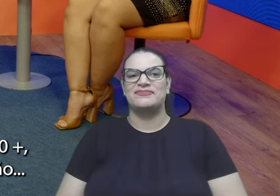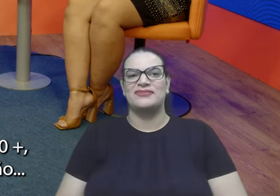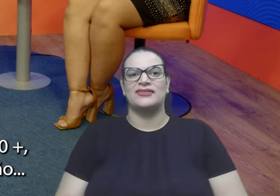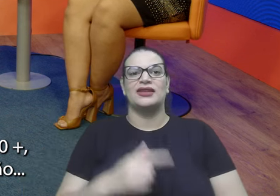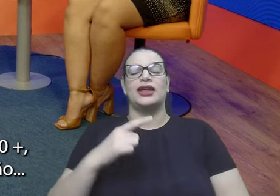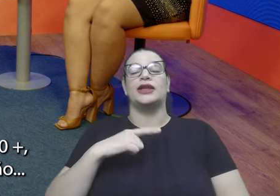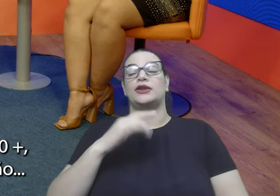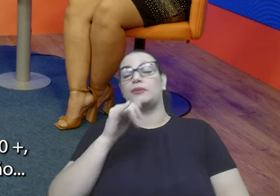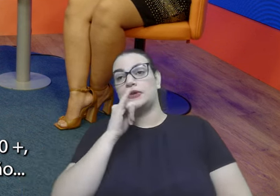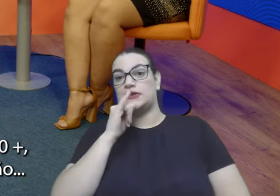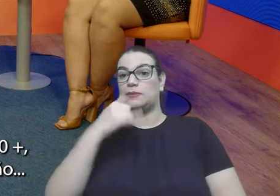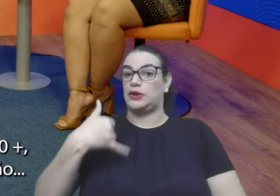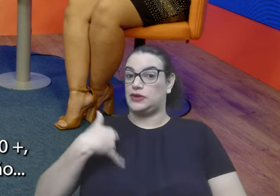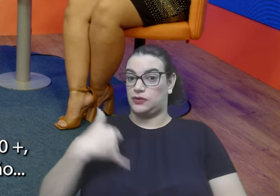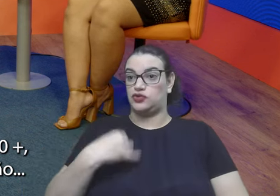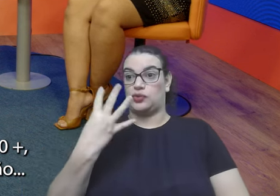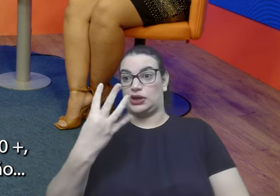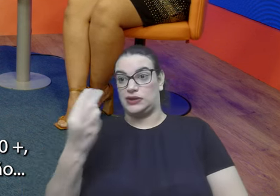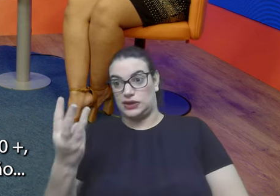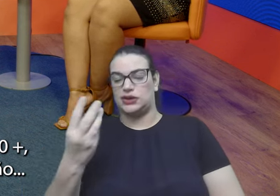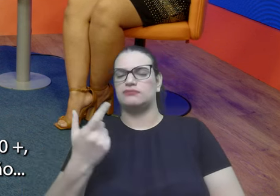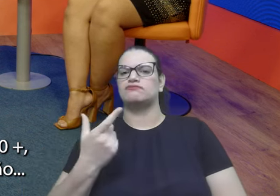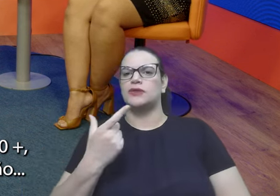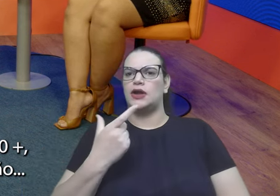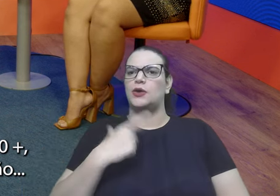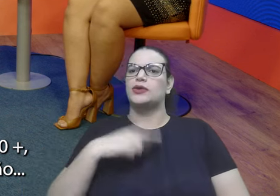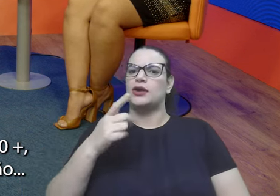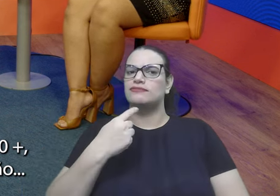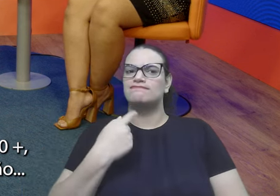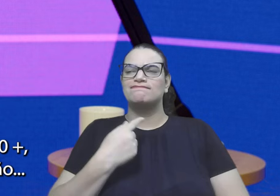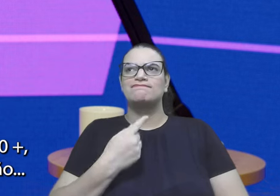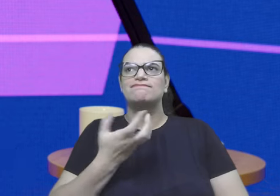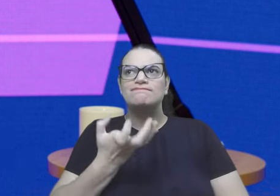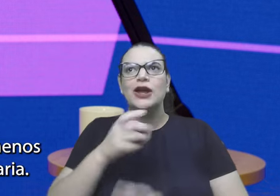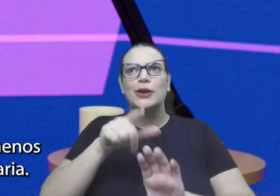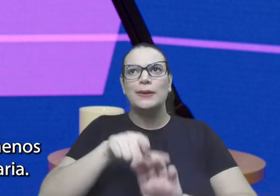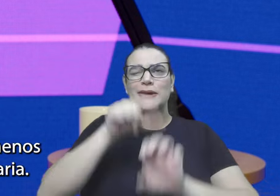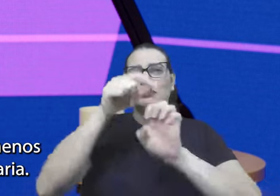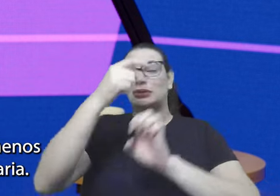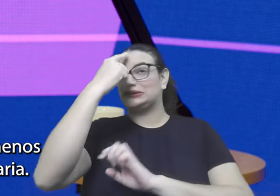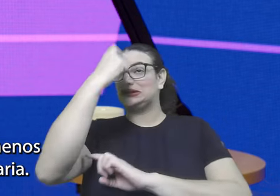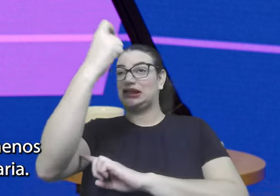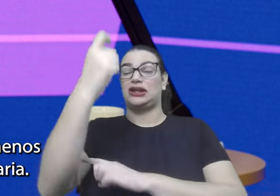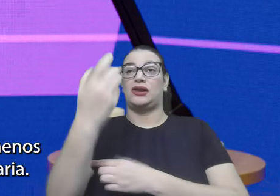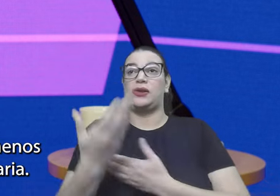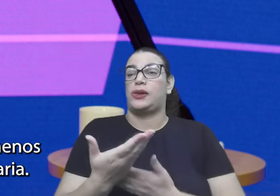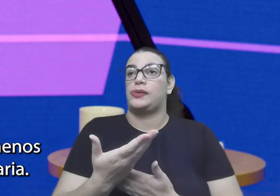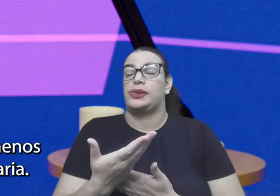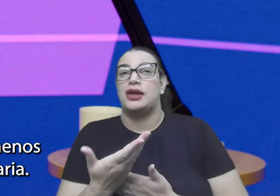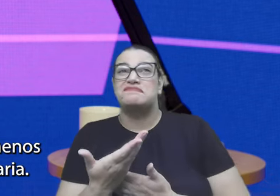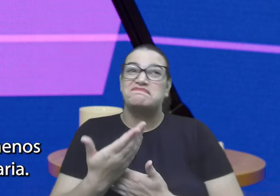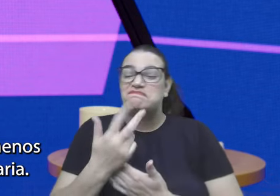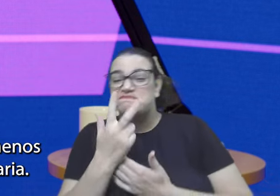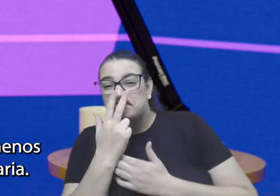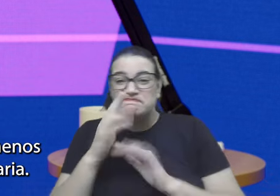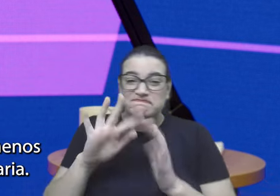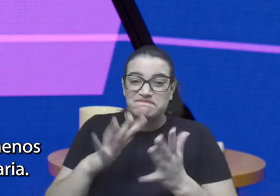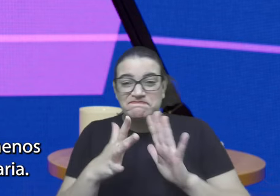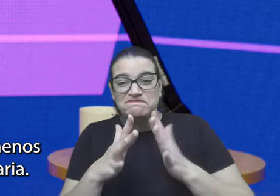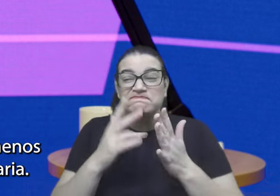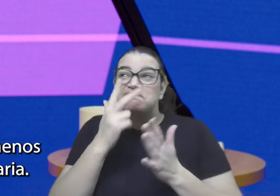eu tenho 43 40 mais quero empreender ainda não eu tenho uma ideia mais ou menos